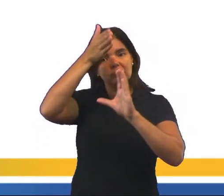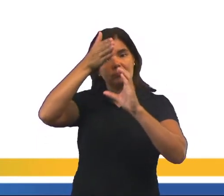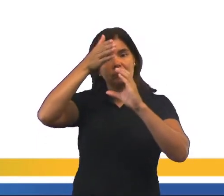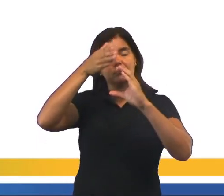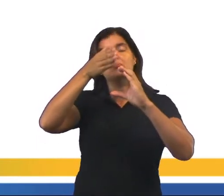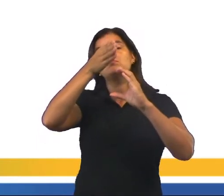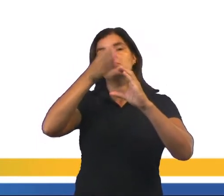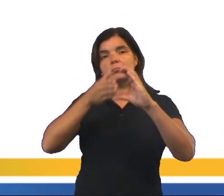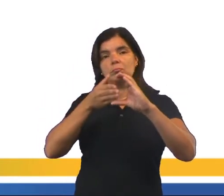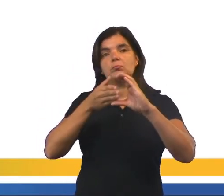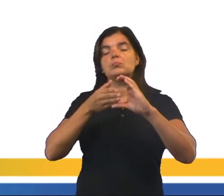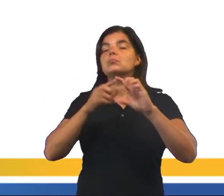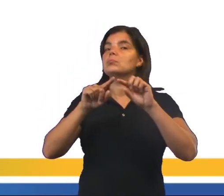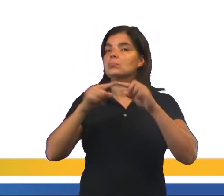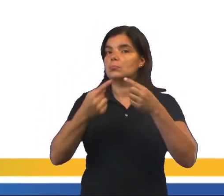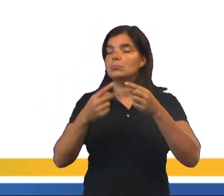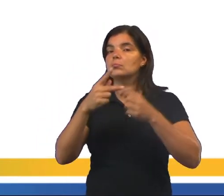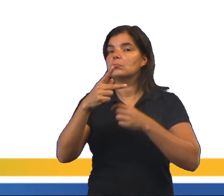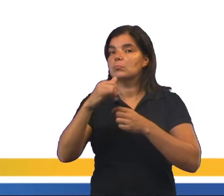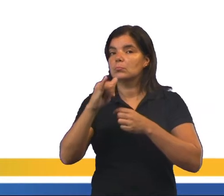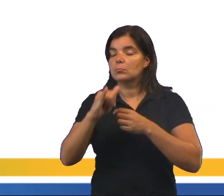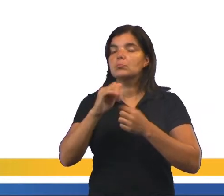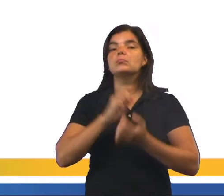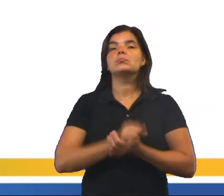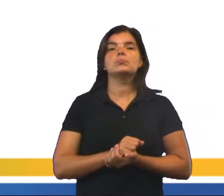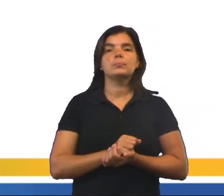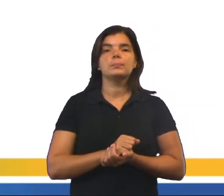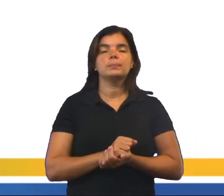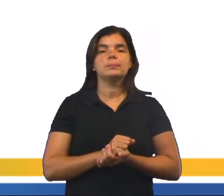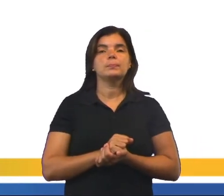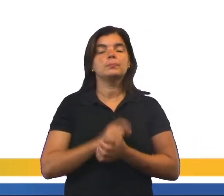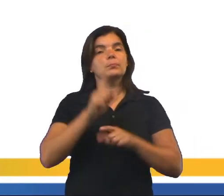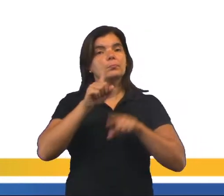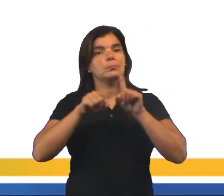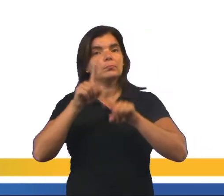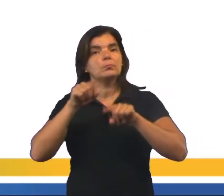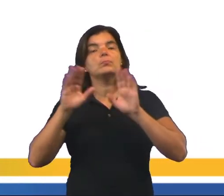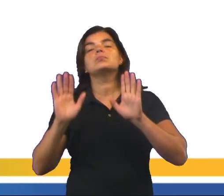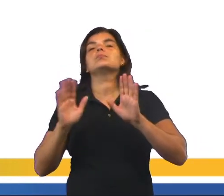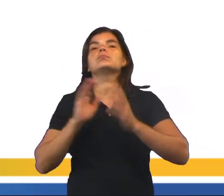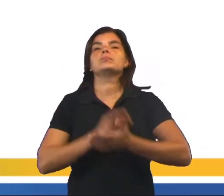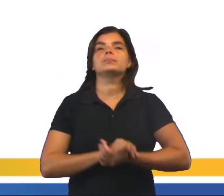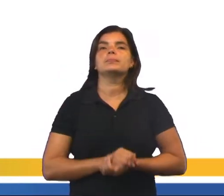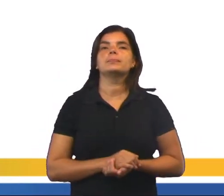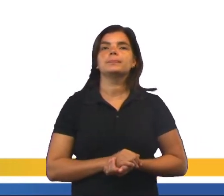de círculo ou circunferência. Então, esse π vai ser a nossa variável, não é isso?